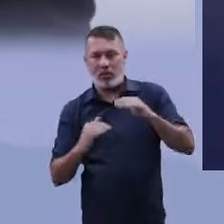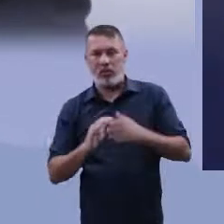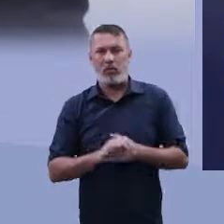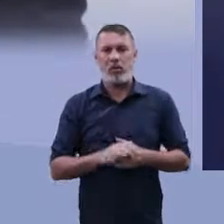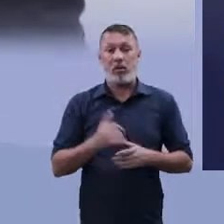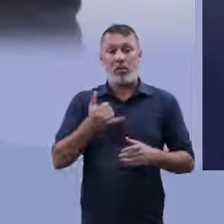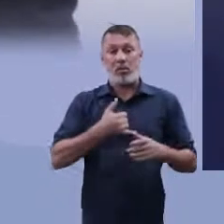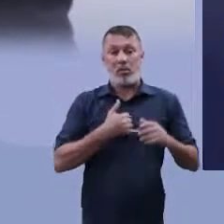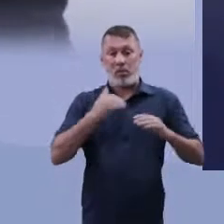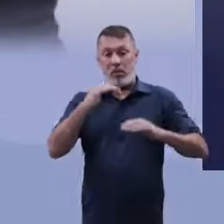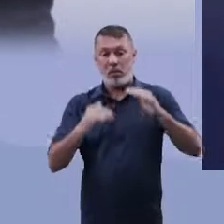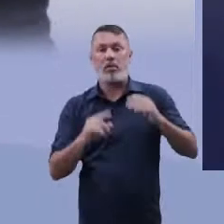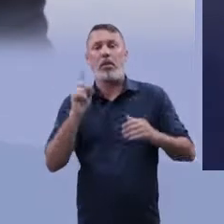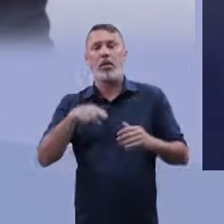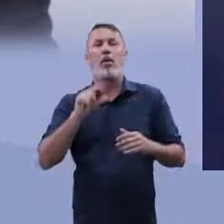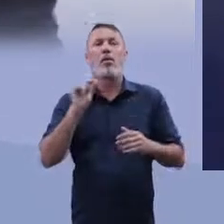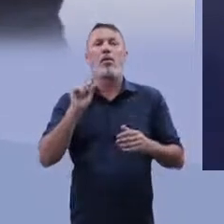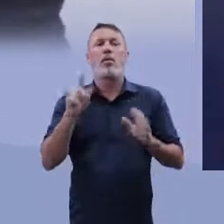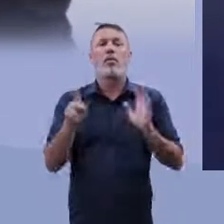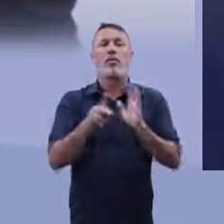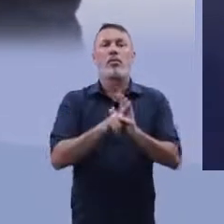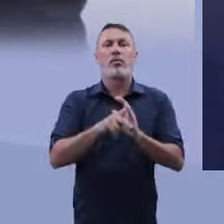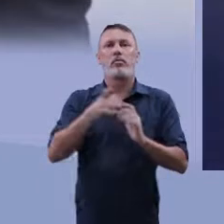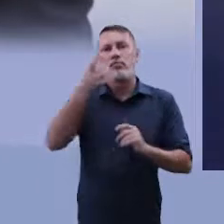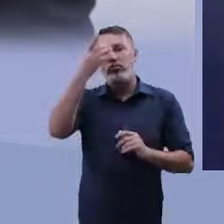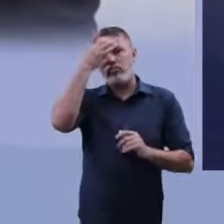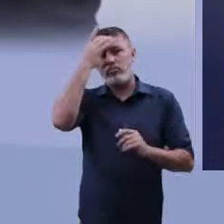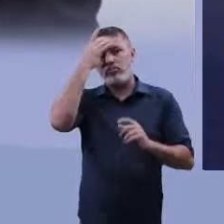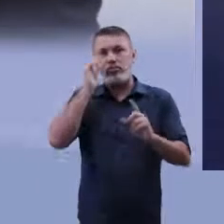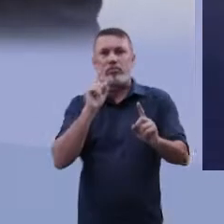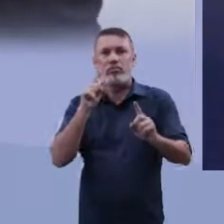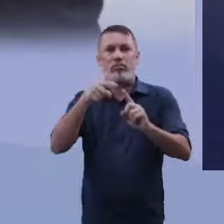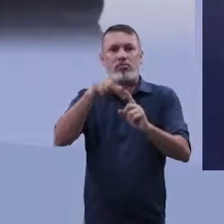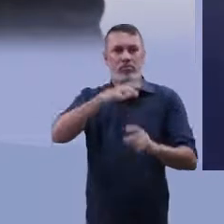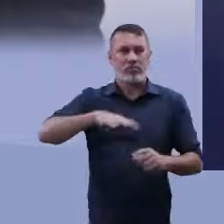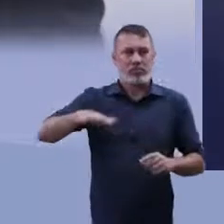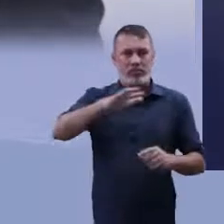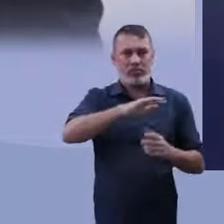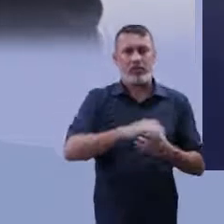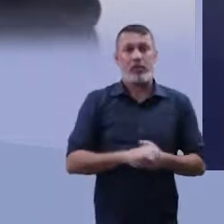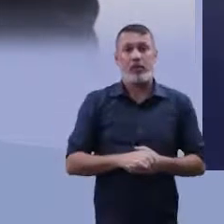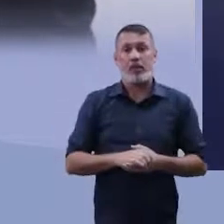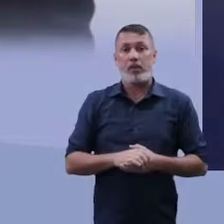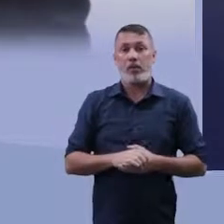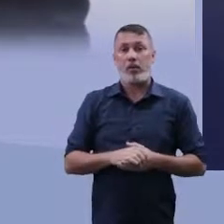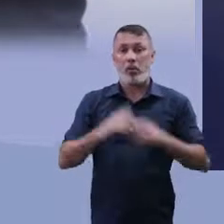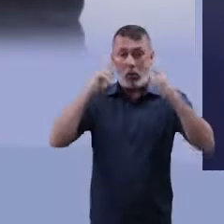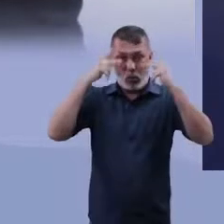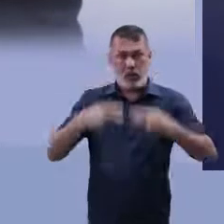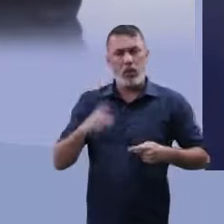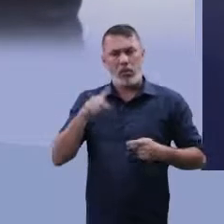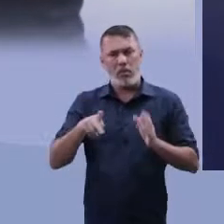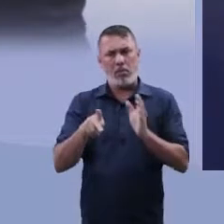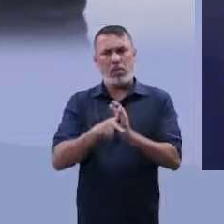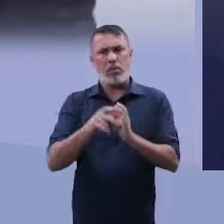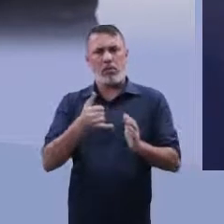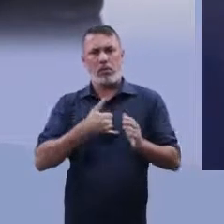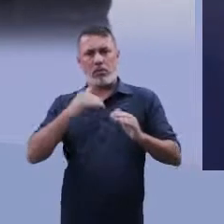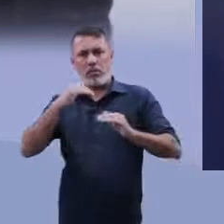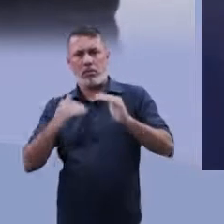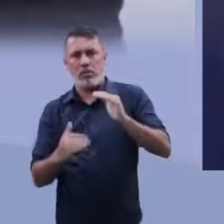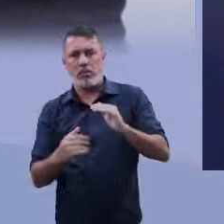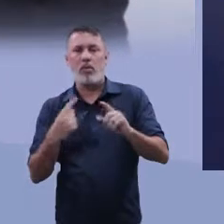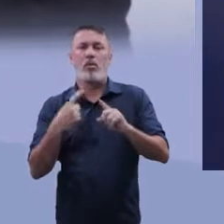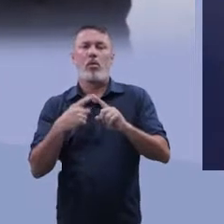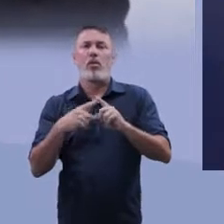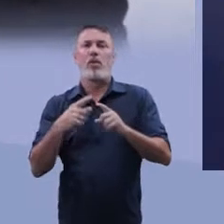incapacidade de fazer uso do seu próprio entendimento sem a direção de outro indivíduo. O homem é o próprio culpado dessa minoridade, se a causa dela não se